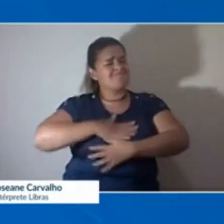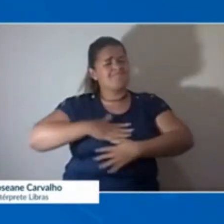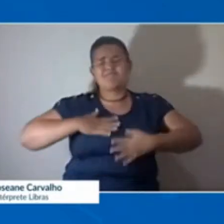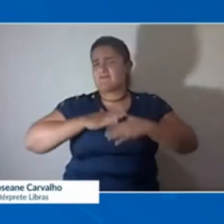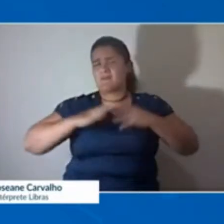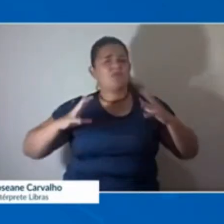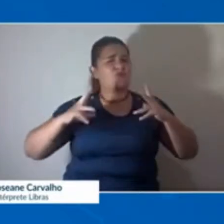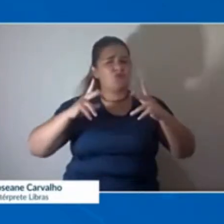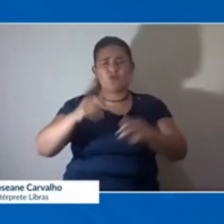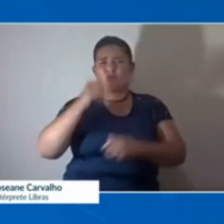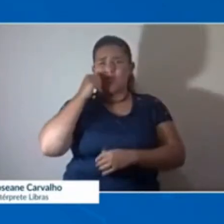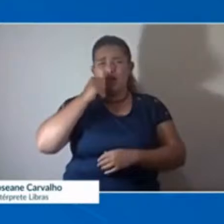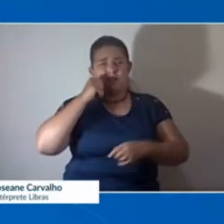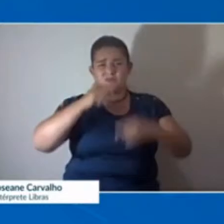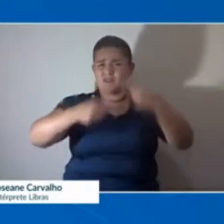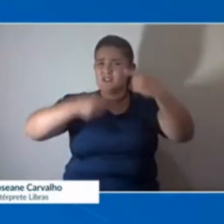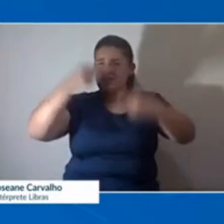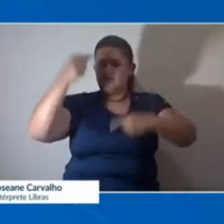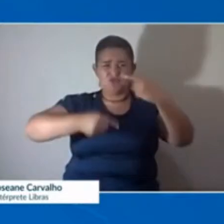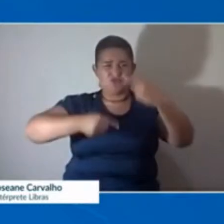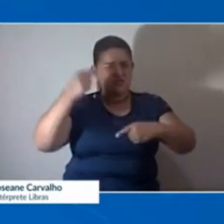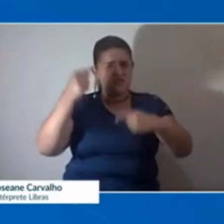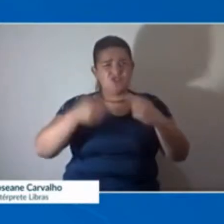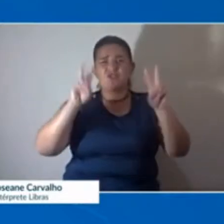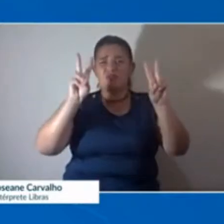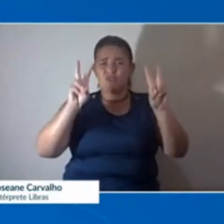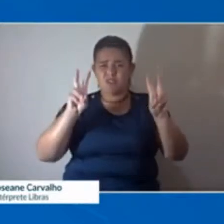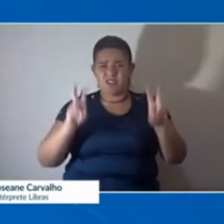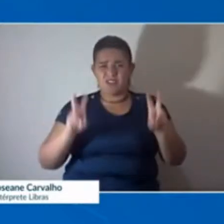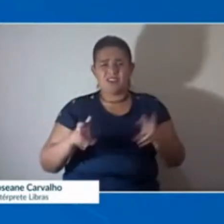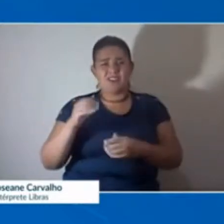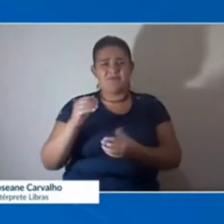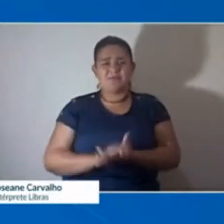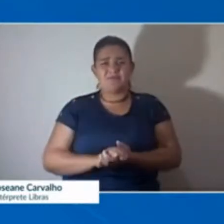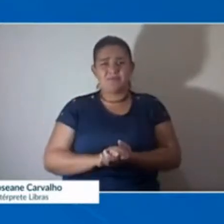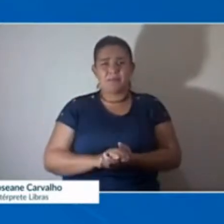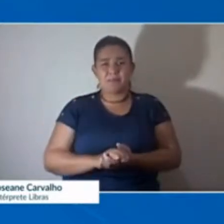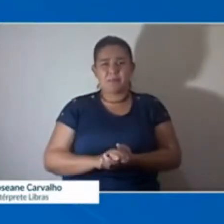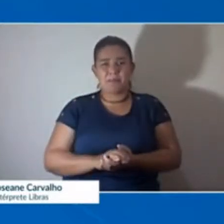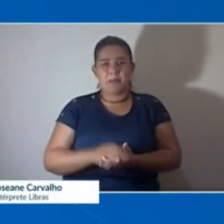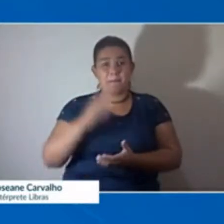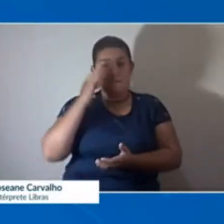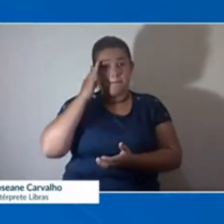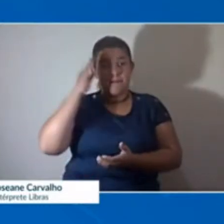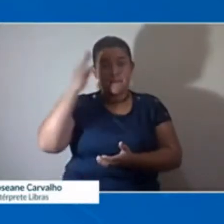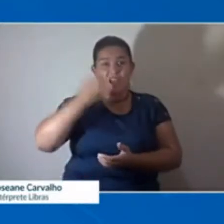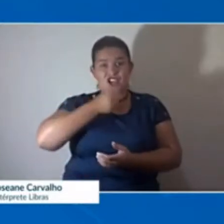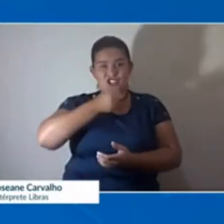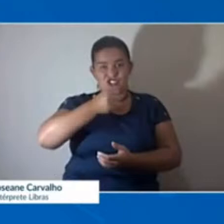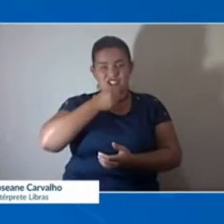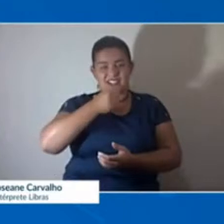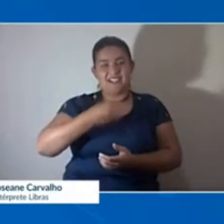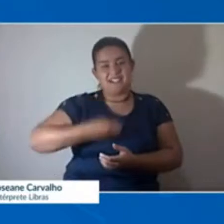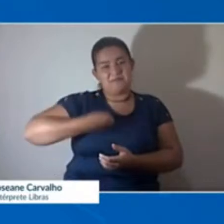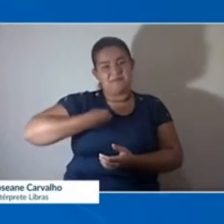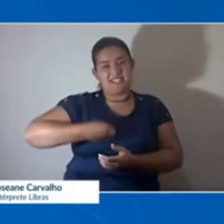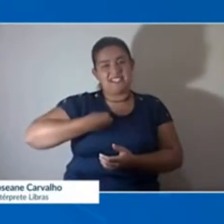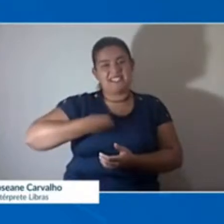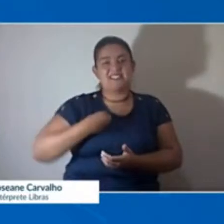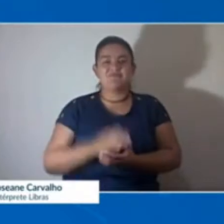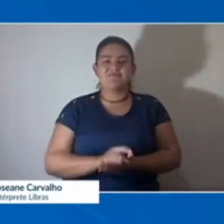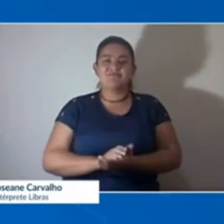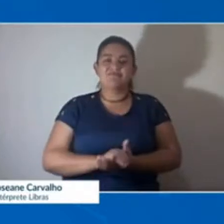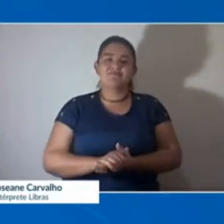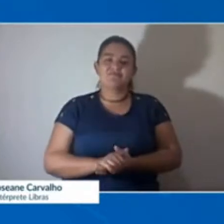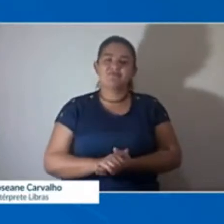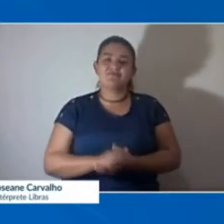né, discutindo essas questões, inclusive a nossa jornalista aqui presente, todas essas